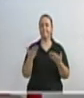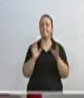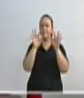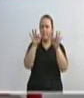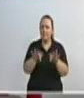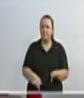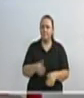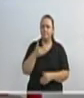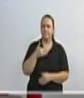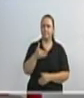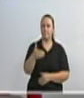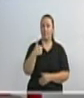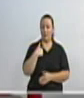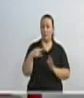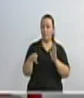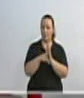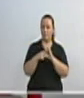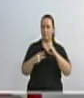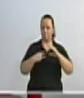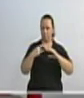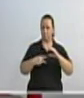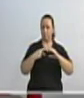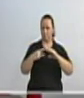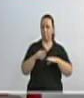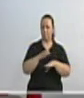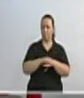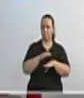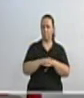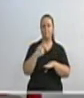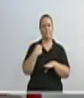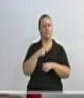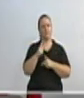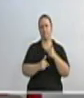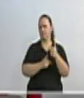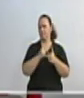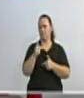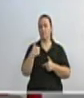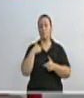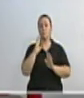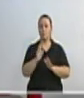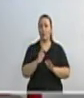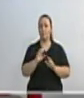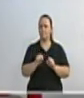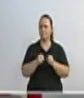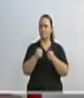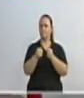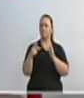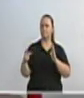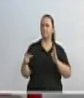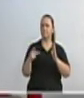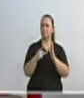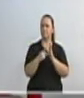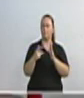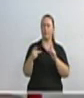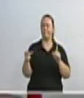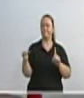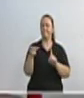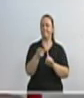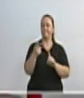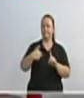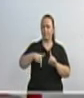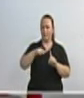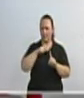dizer que, como legislador, eu preciso fazer a minha parte, né? Trabalhei na defesa do consumidor, trabalhei junto ao Executivo para a gente ver